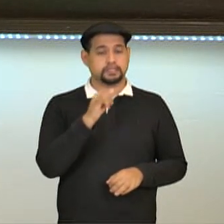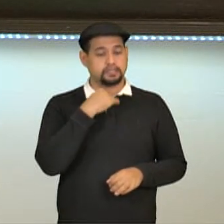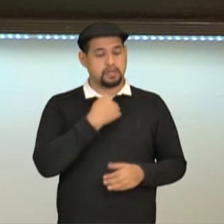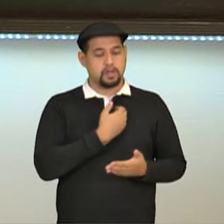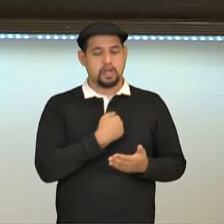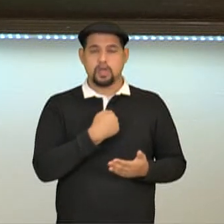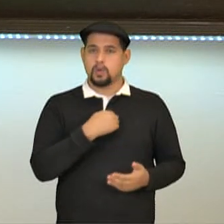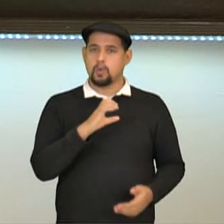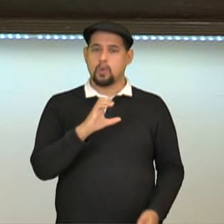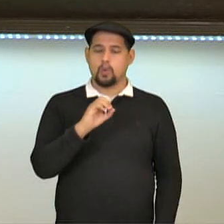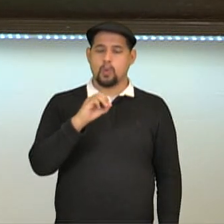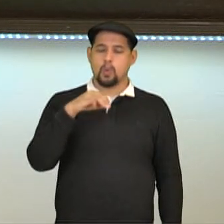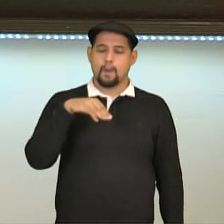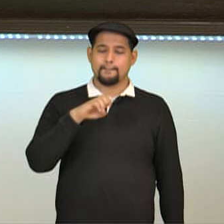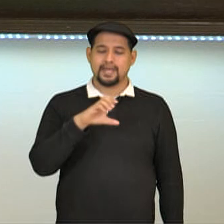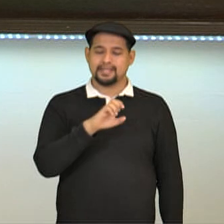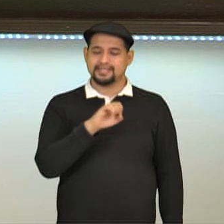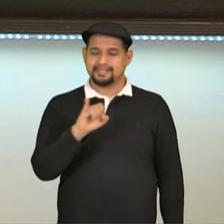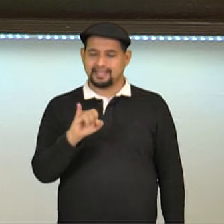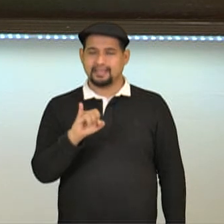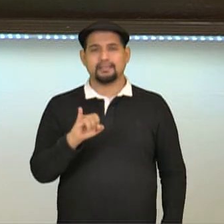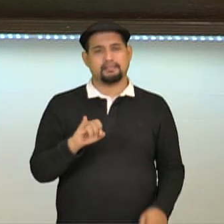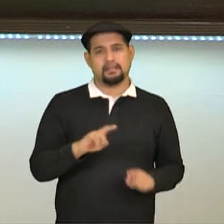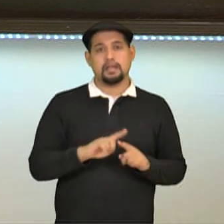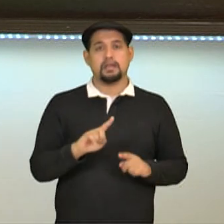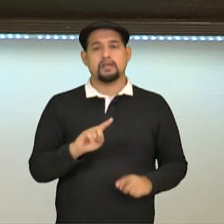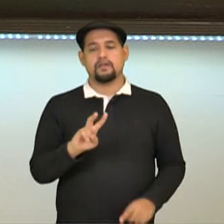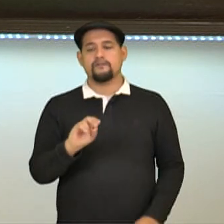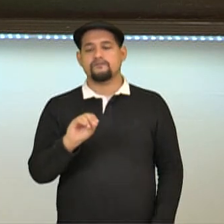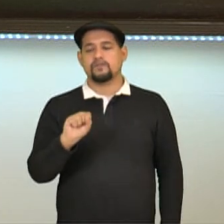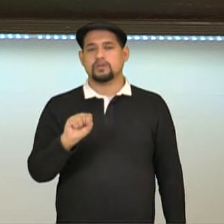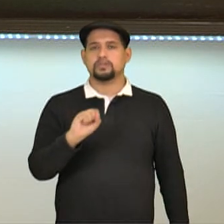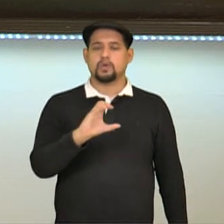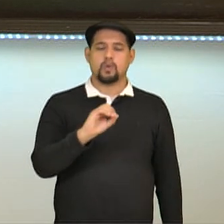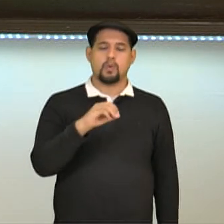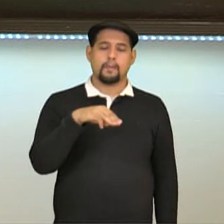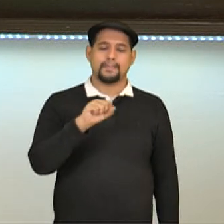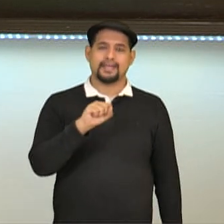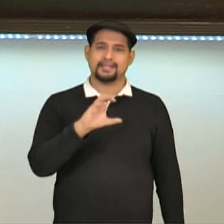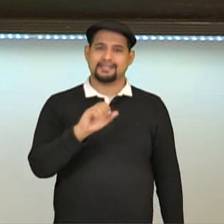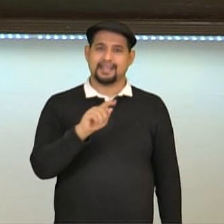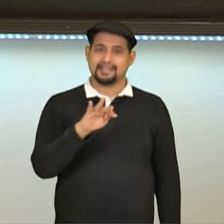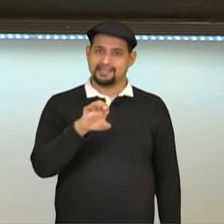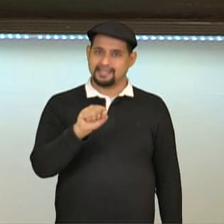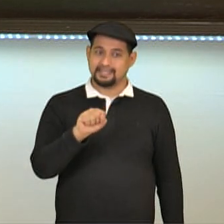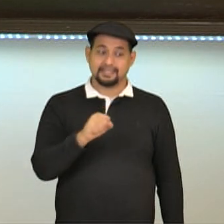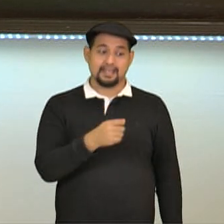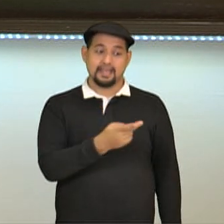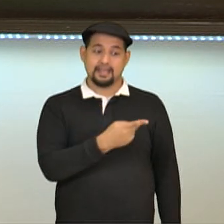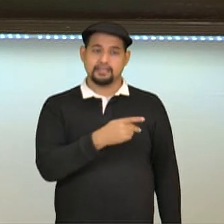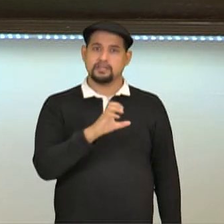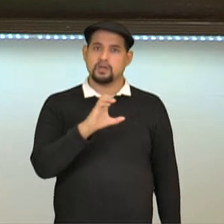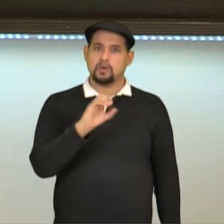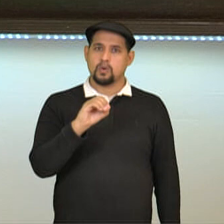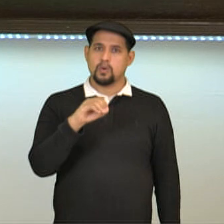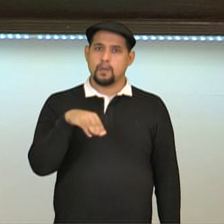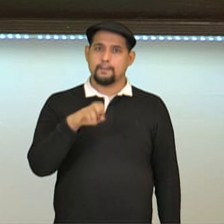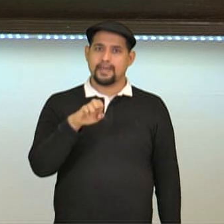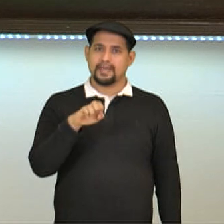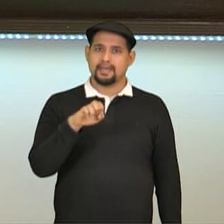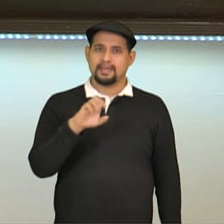comecei, tu começaste, ele começou. Nós começamos, vós começastes e eles começaram, com a M no final, porque